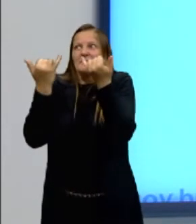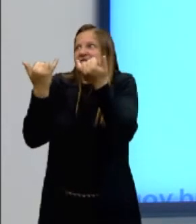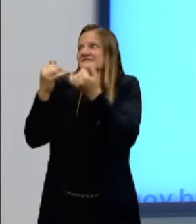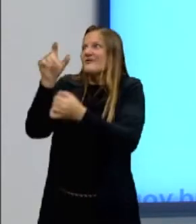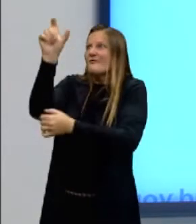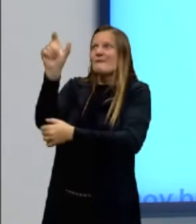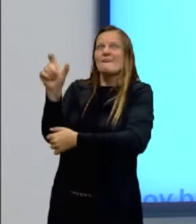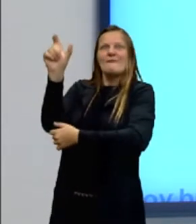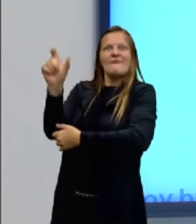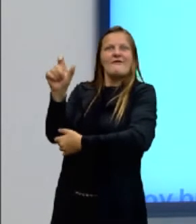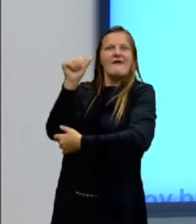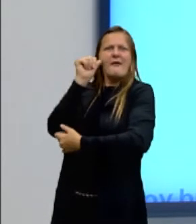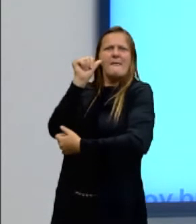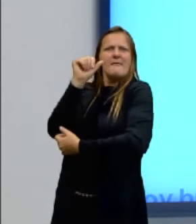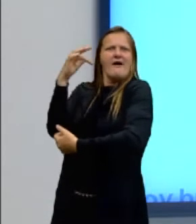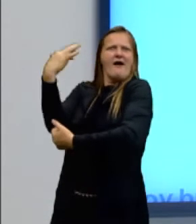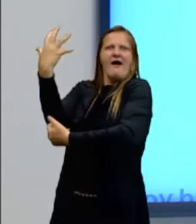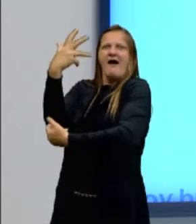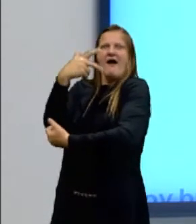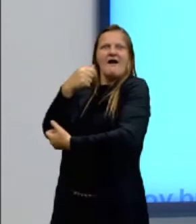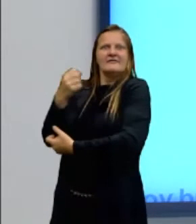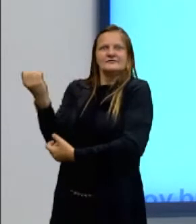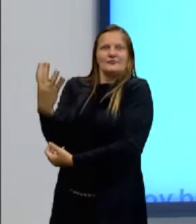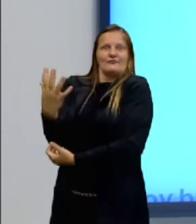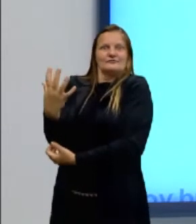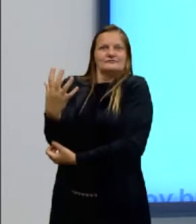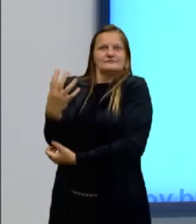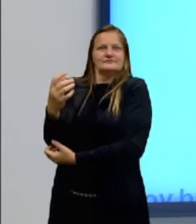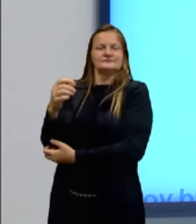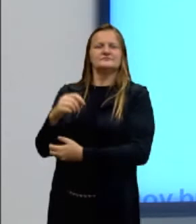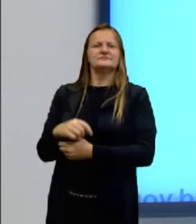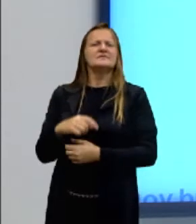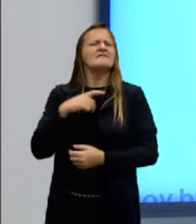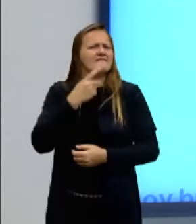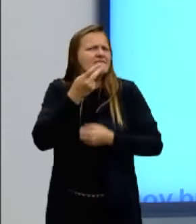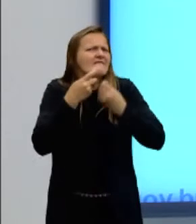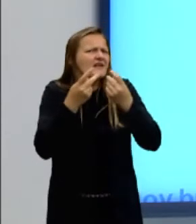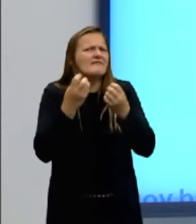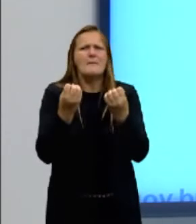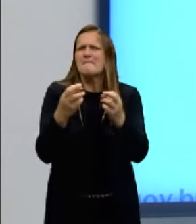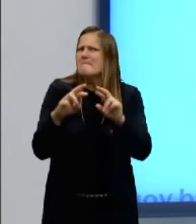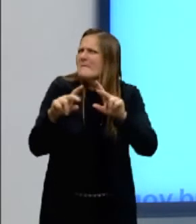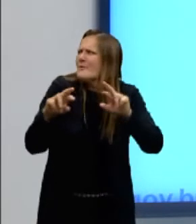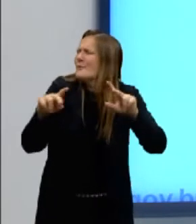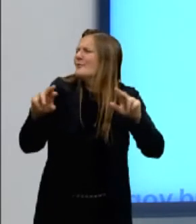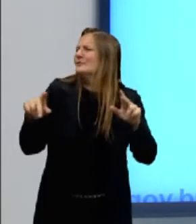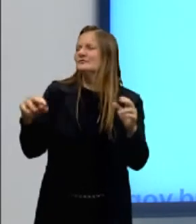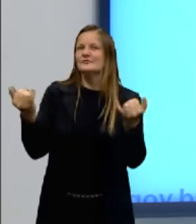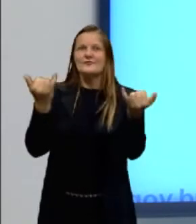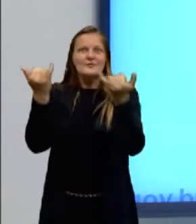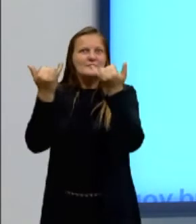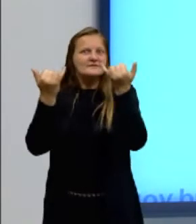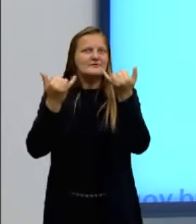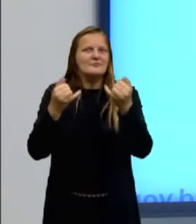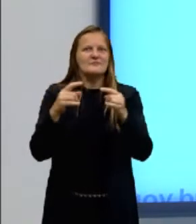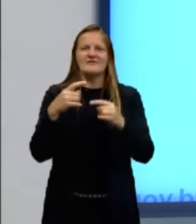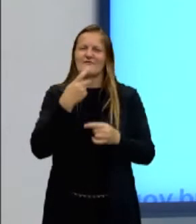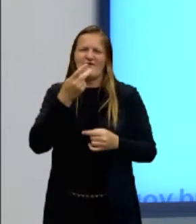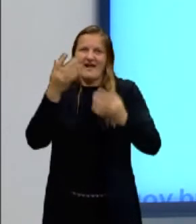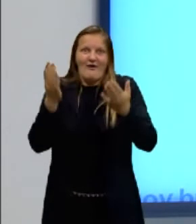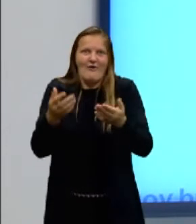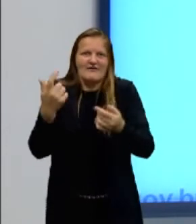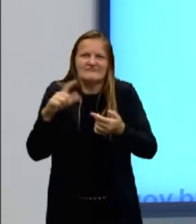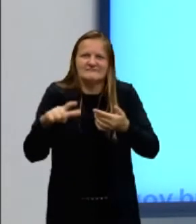acerca da grande novidade do dia dizia-se muita coisa que não repetirei